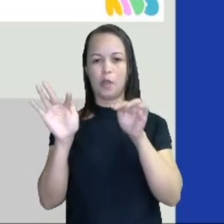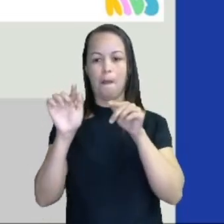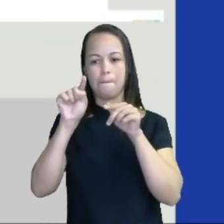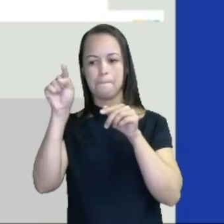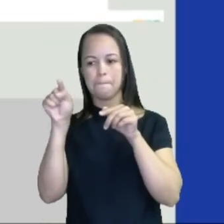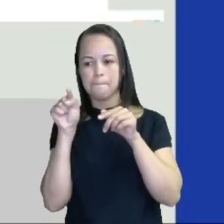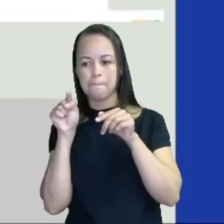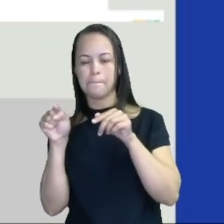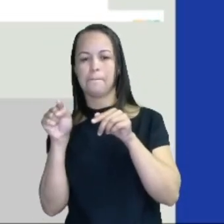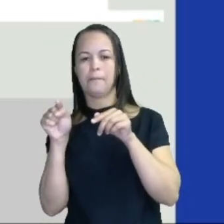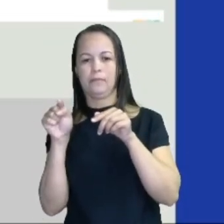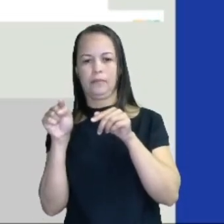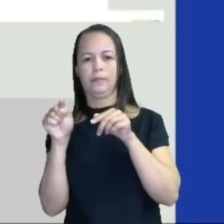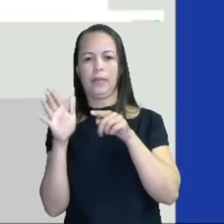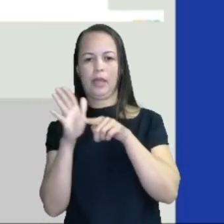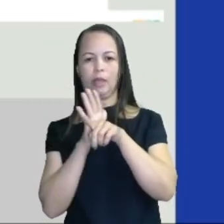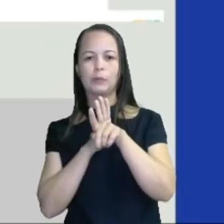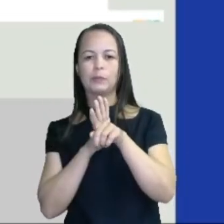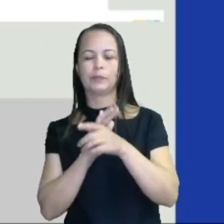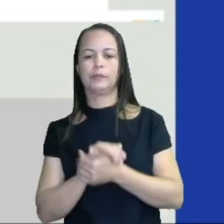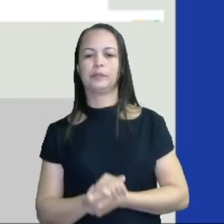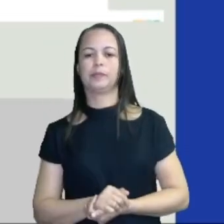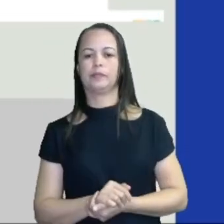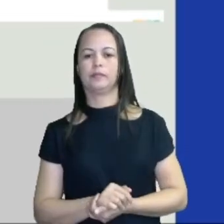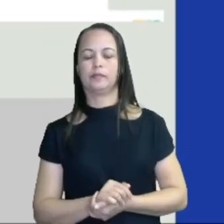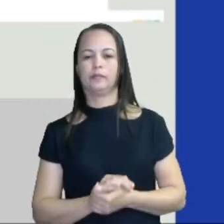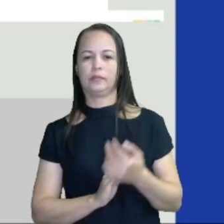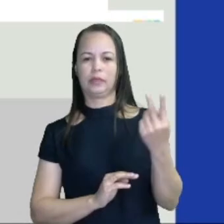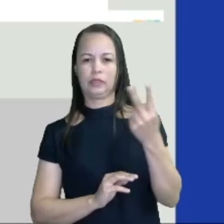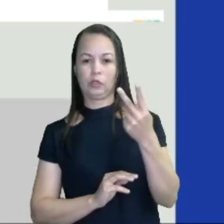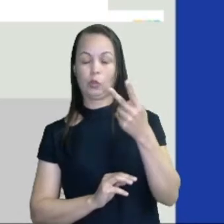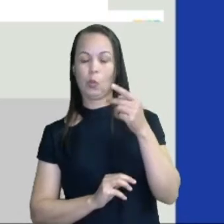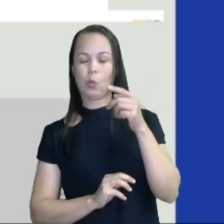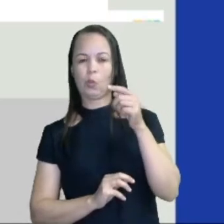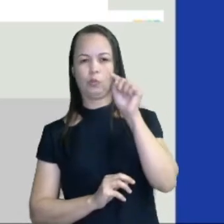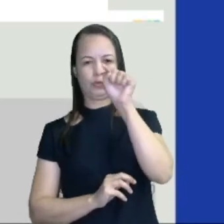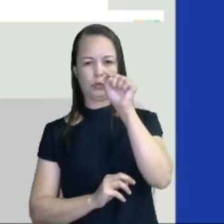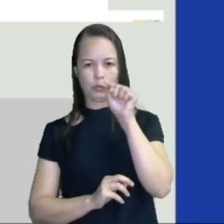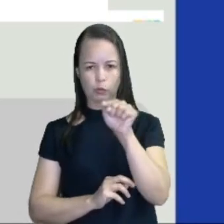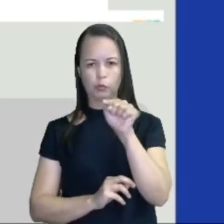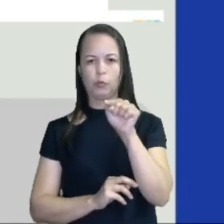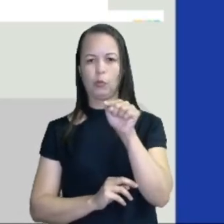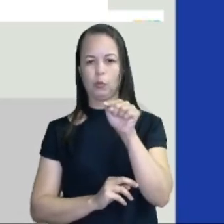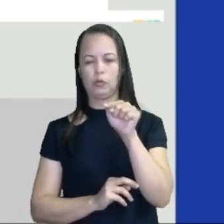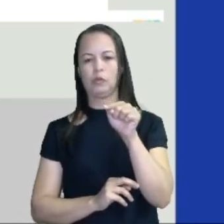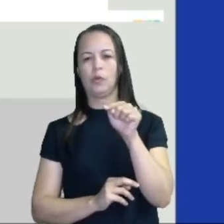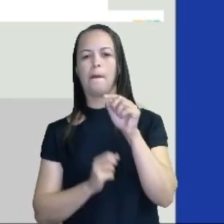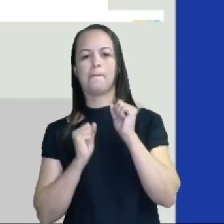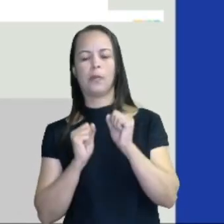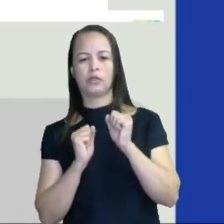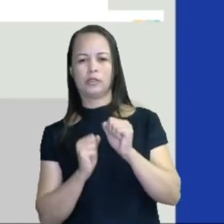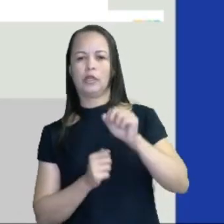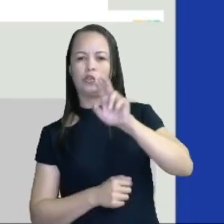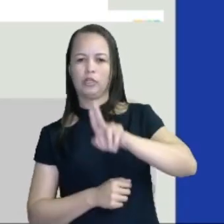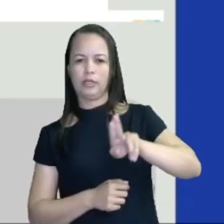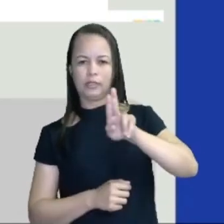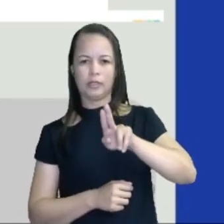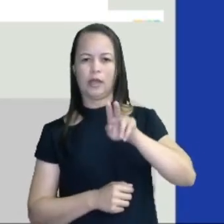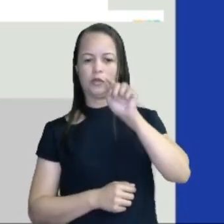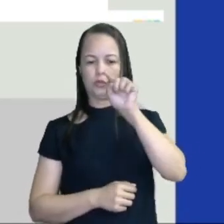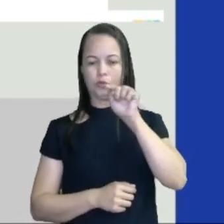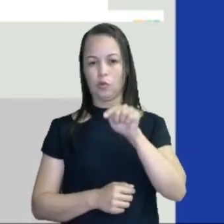pergunta. 2 pontos podem ser utilizados em 2.